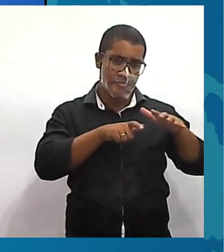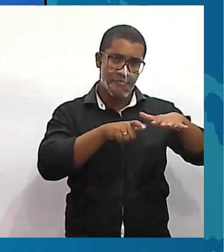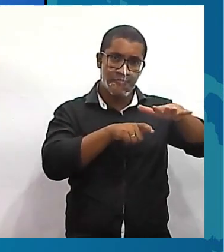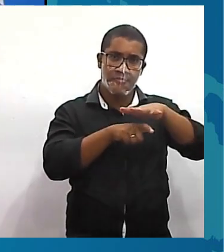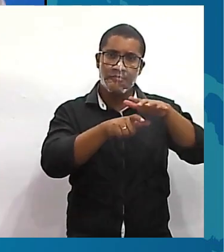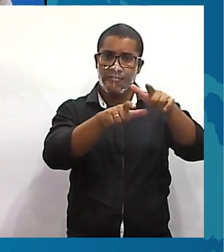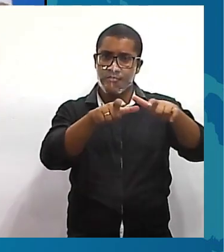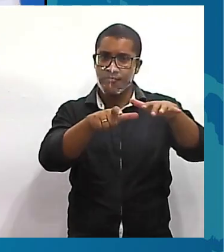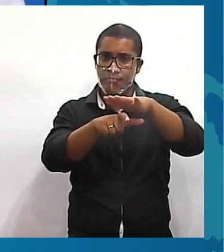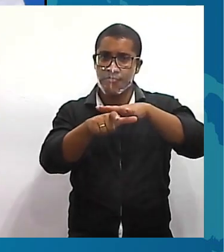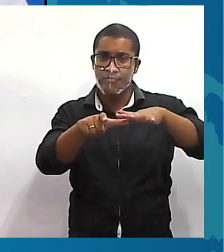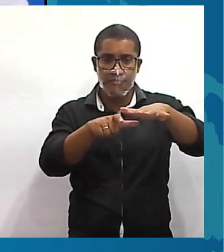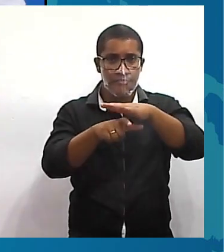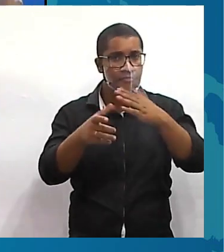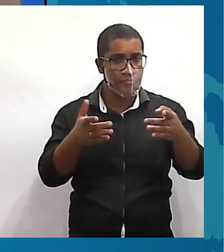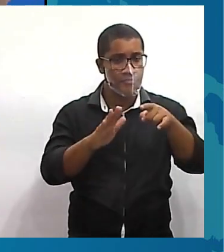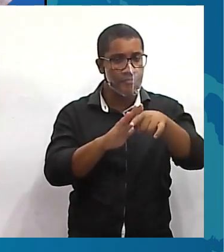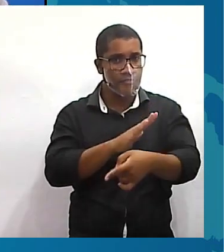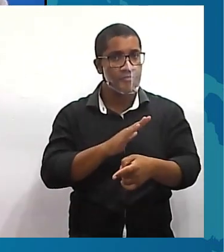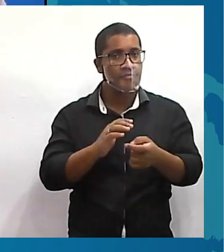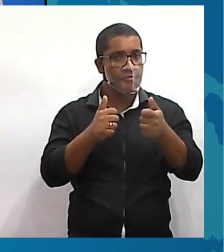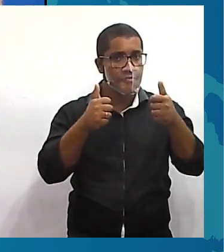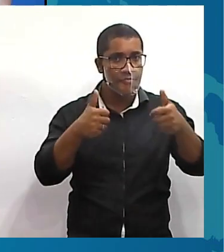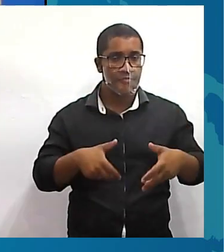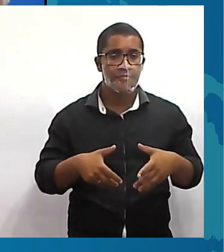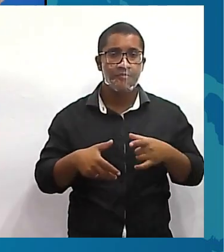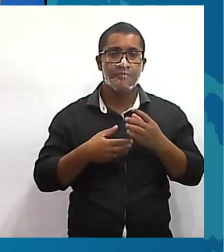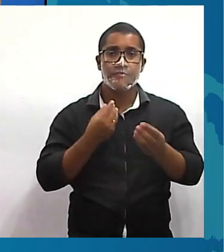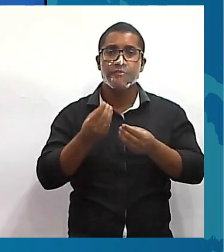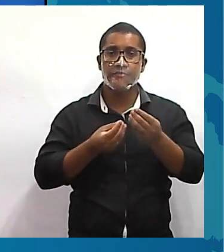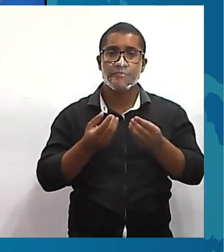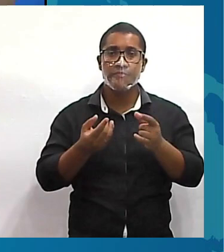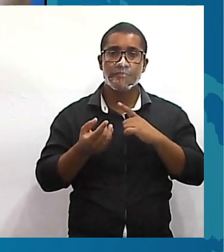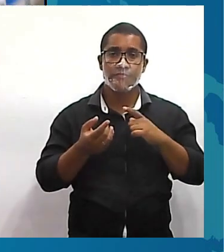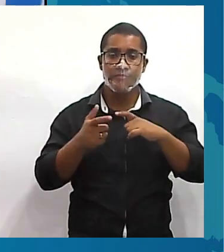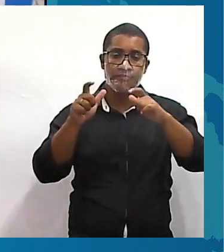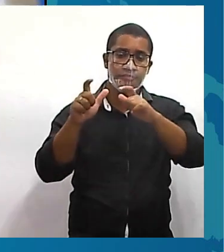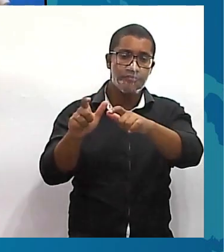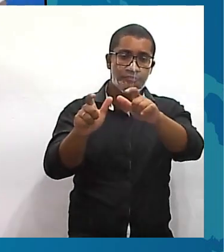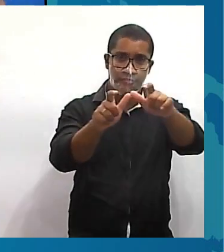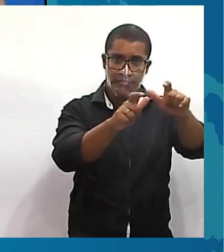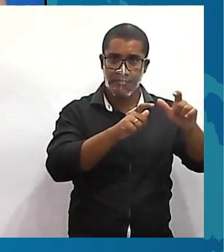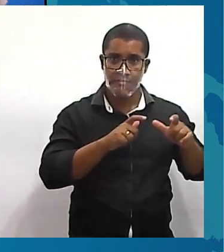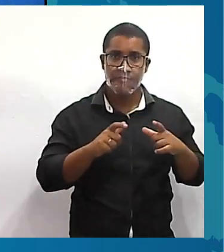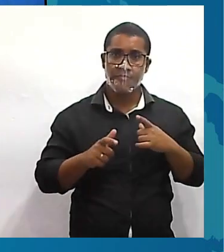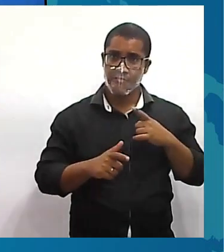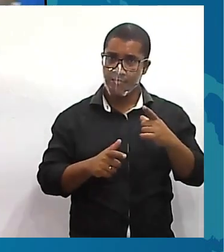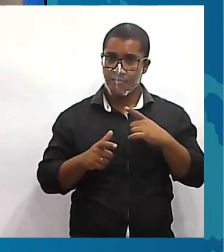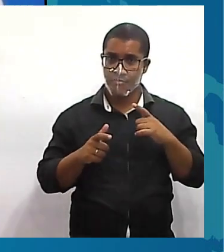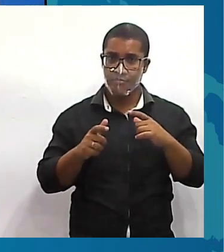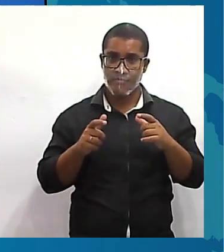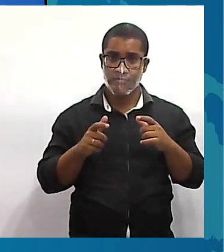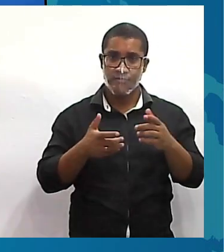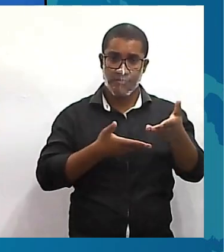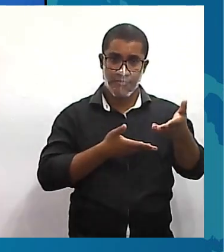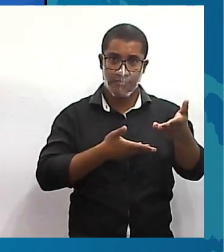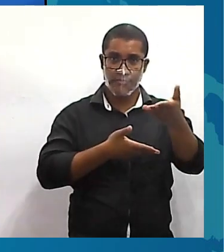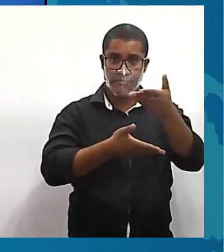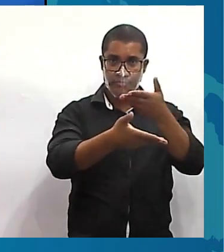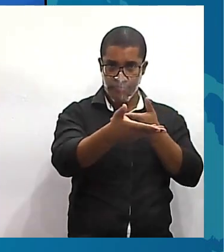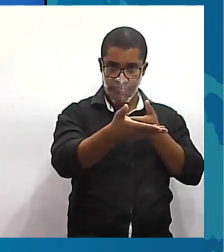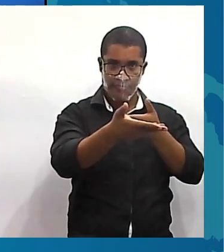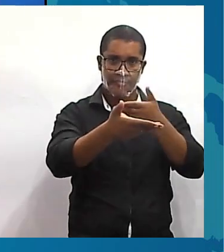aprofundar agora, né, nessa nossa conversa, que são espaços que fornecem uma troca, né, entre a